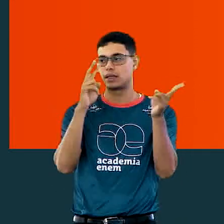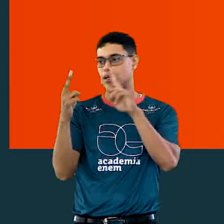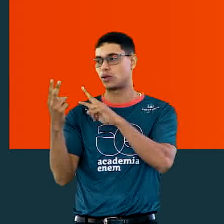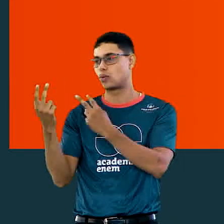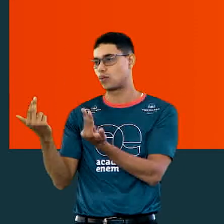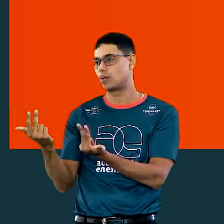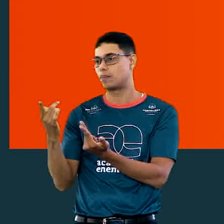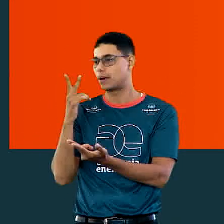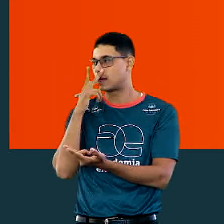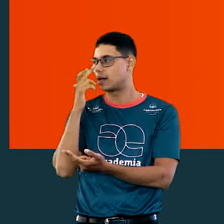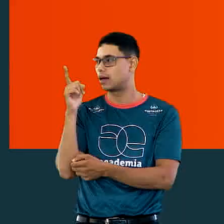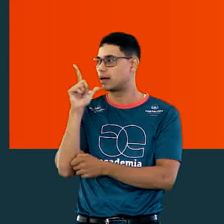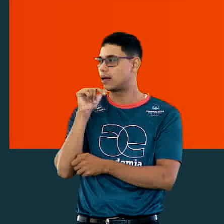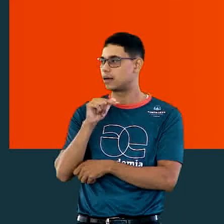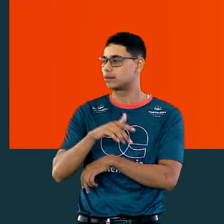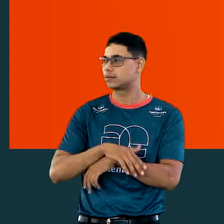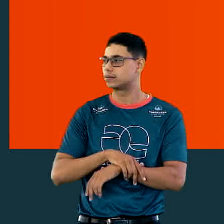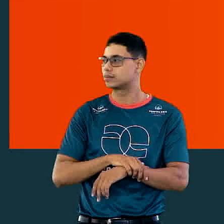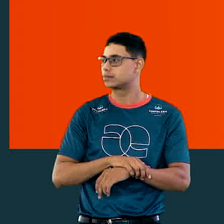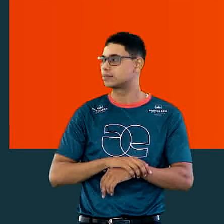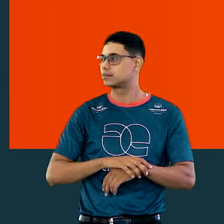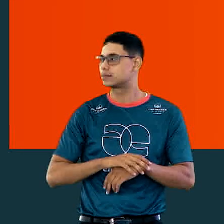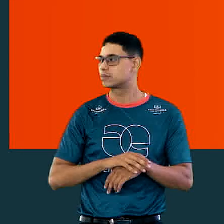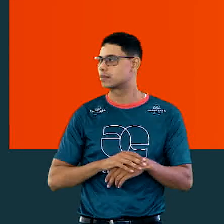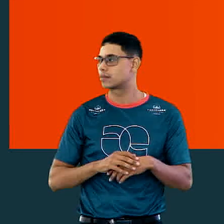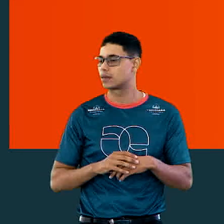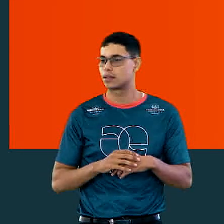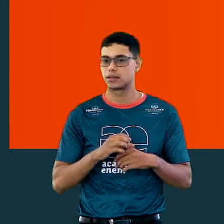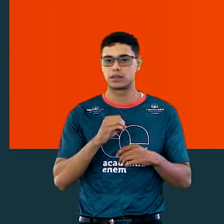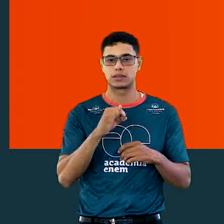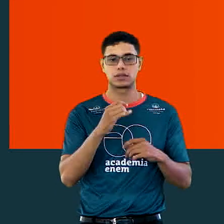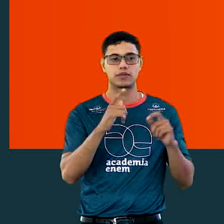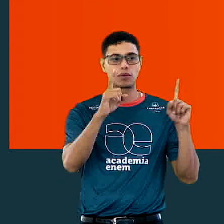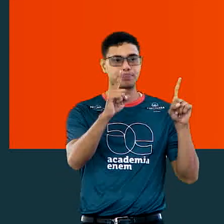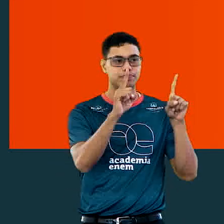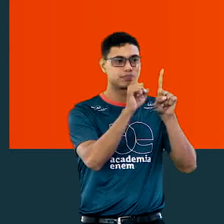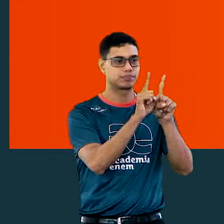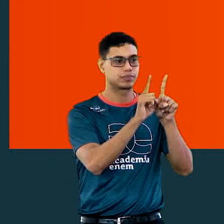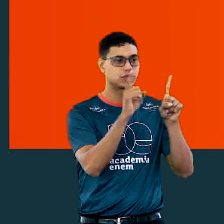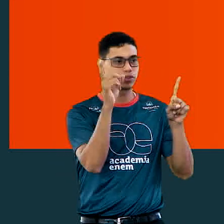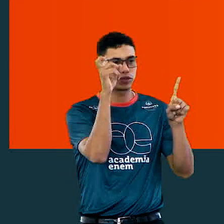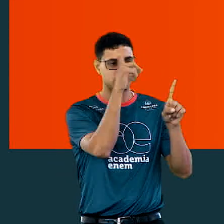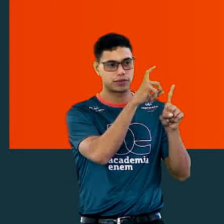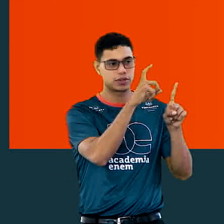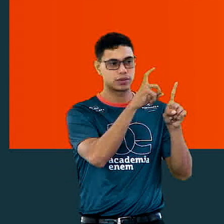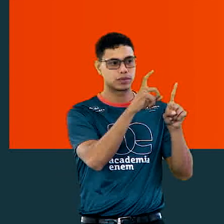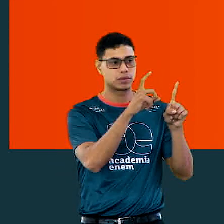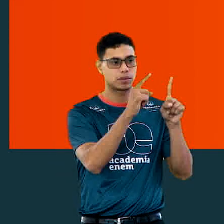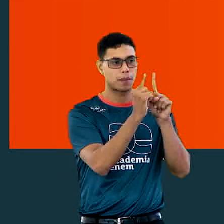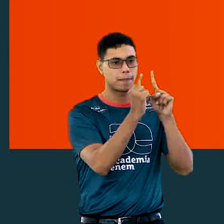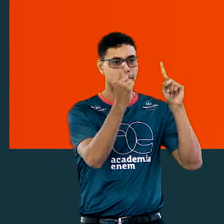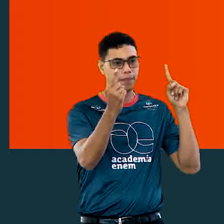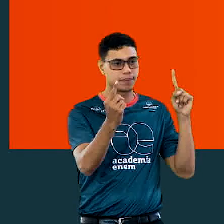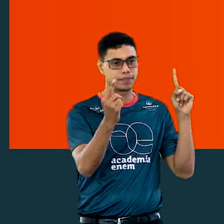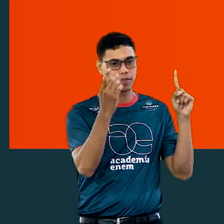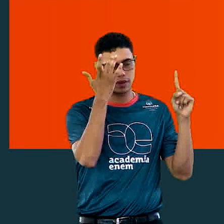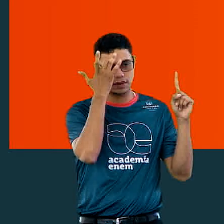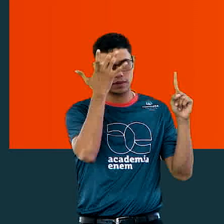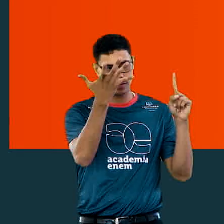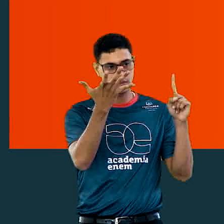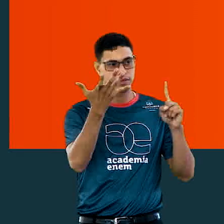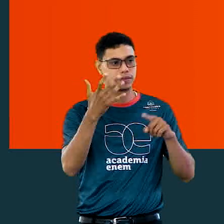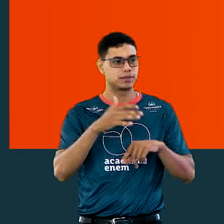relação à água passando pela mangueira. Buraco mais fino, menos espesso, mais